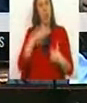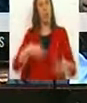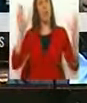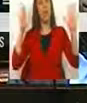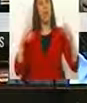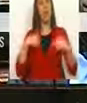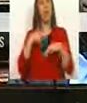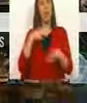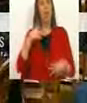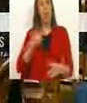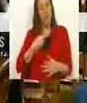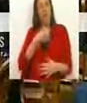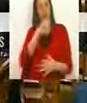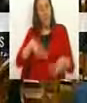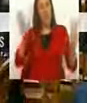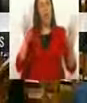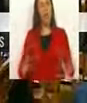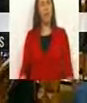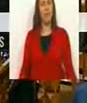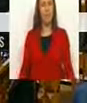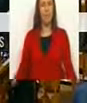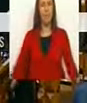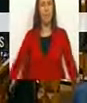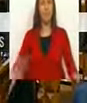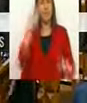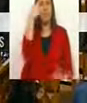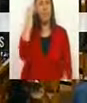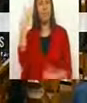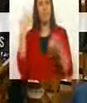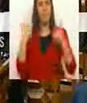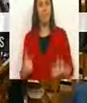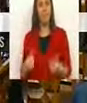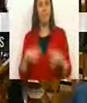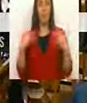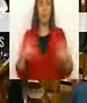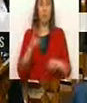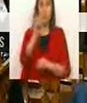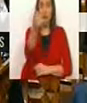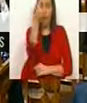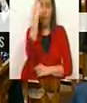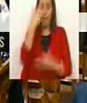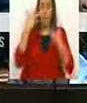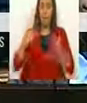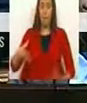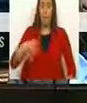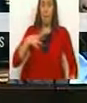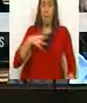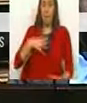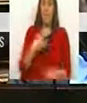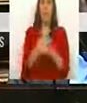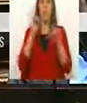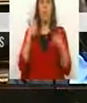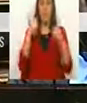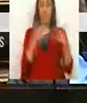falar. Ao menos no plenário deixem-nos falar. E compreende-se bem o peso na vossa consciência, pois perante